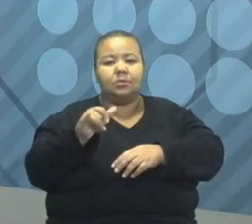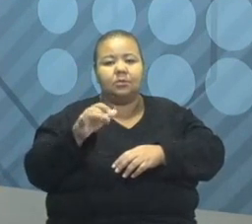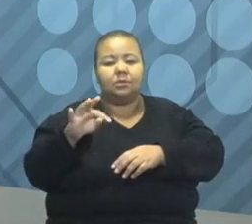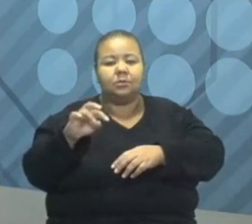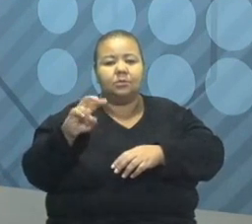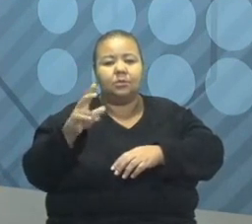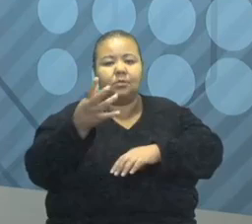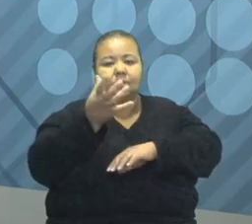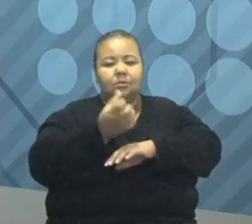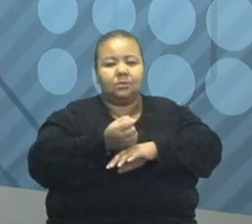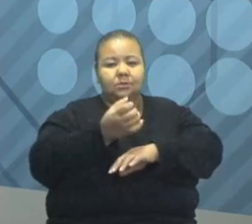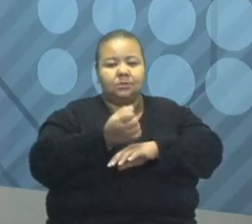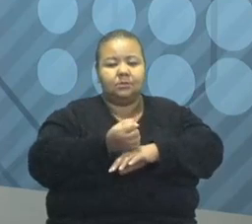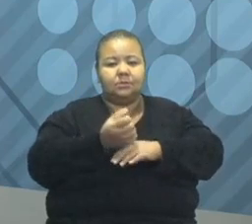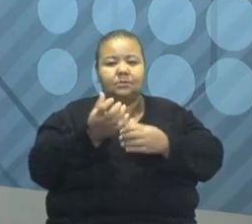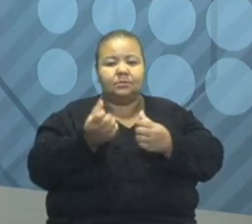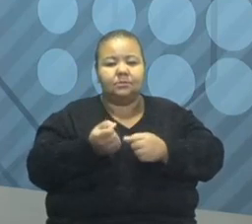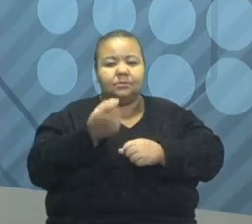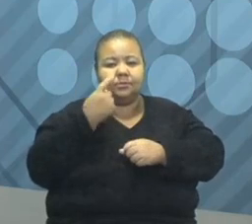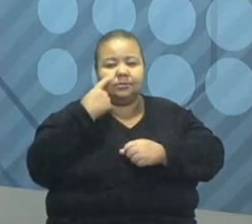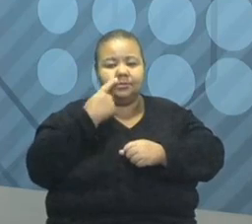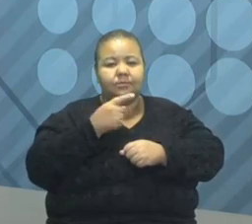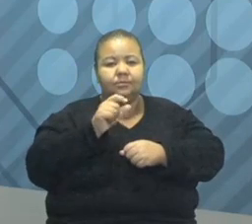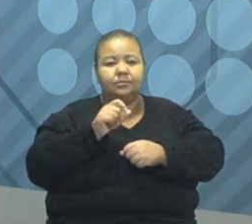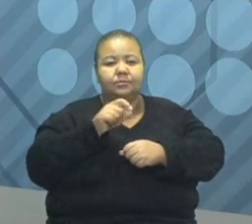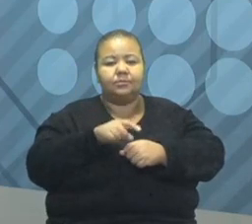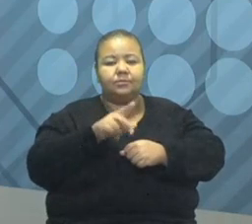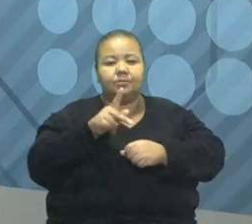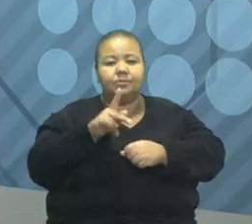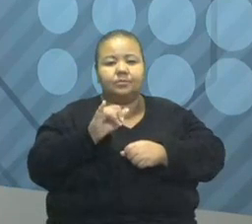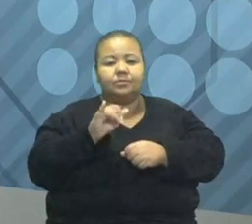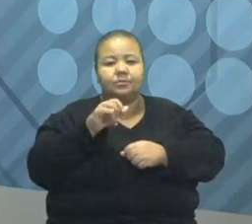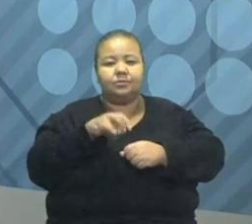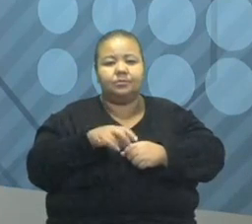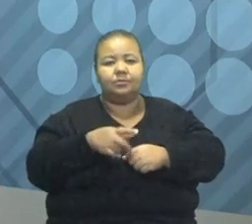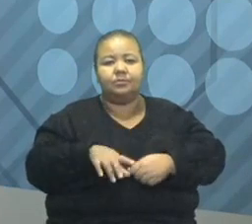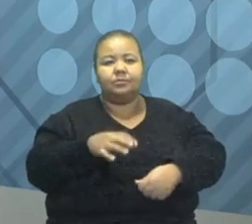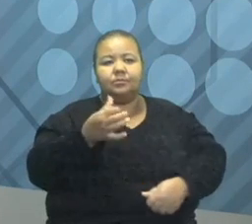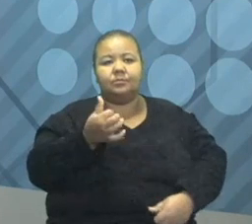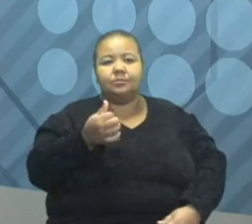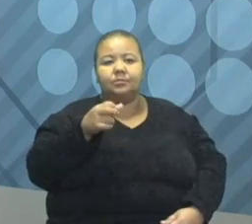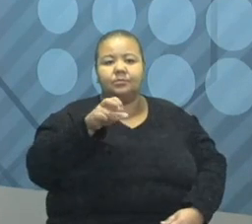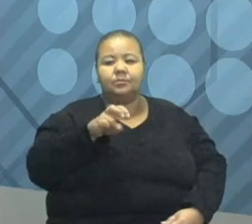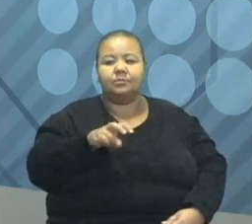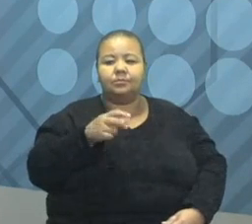o aplicativo. Vamos então agora relembrar qual que é o PIN. É